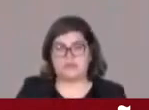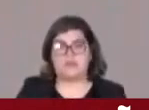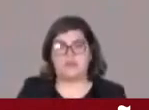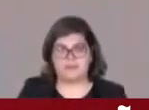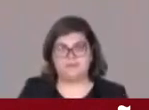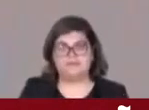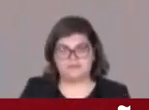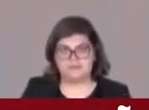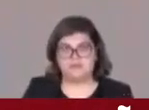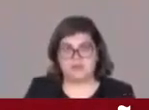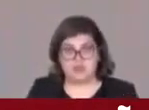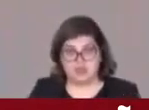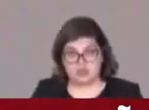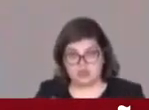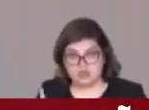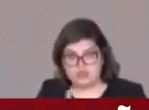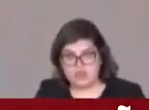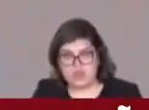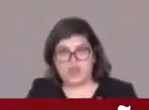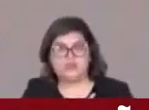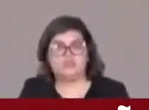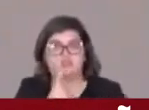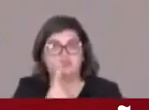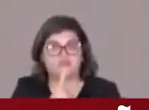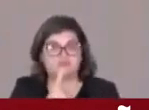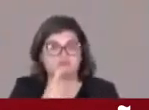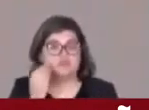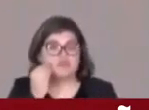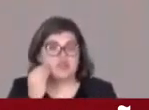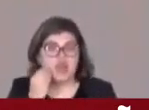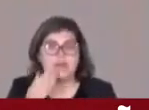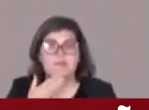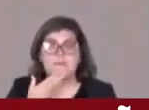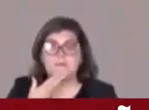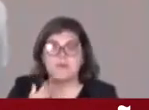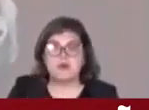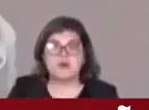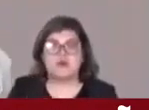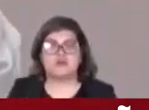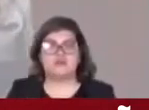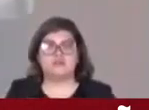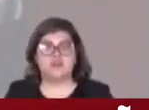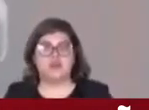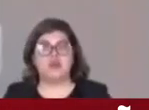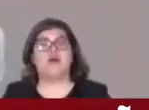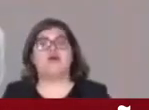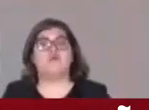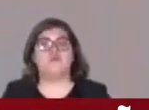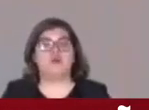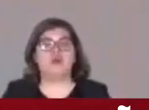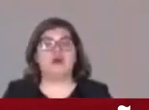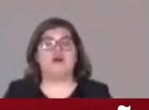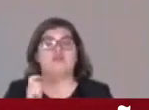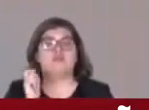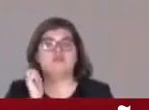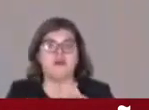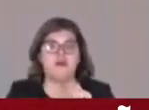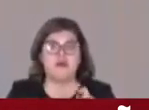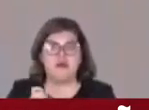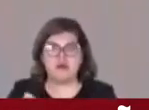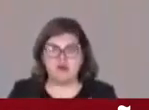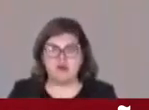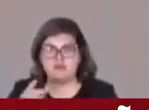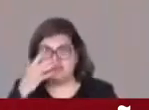Nós procurarmos aprimorar os sistemas mediante ataques de